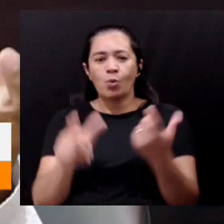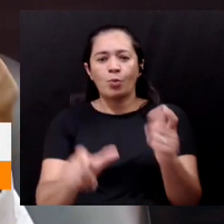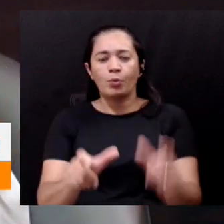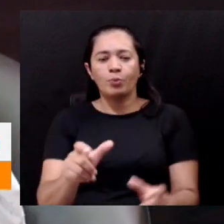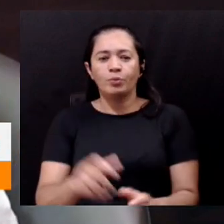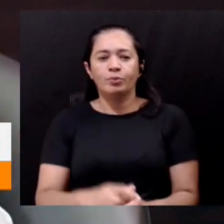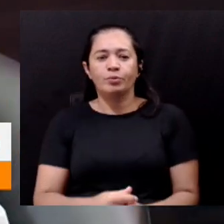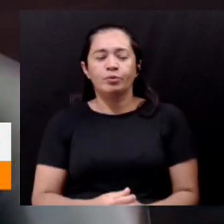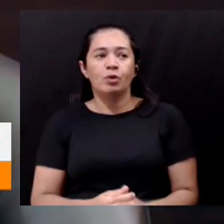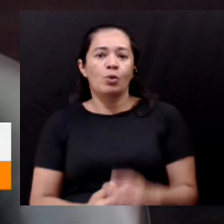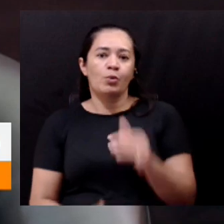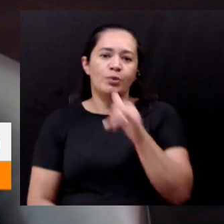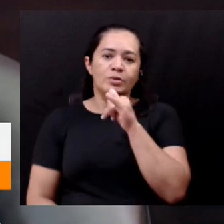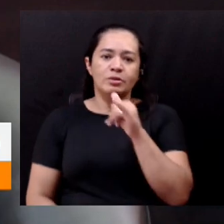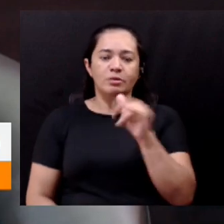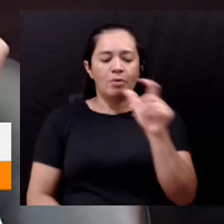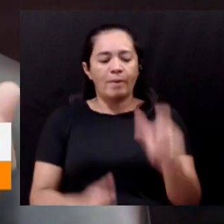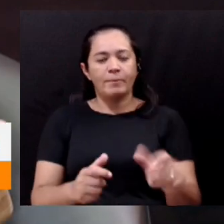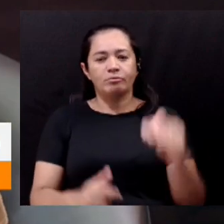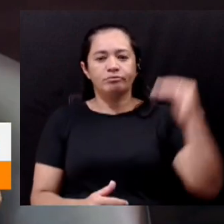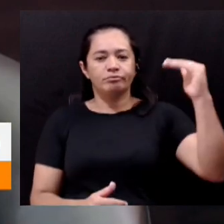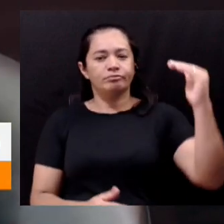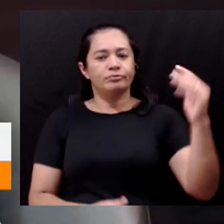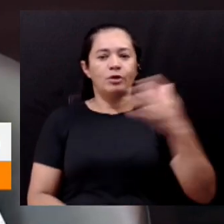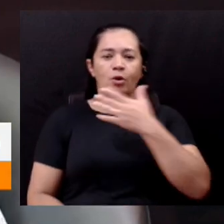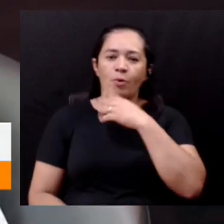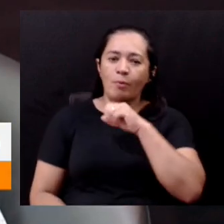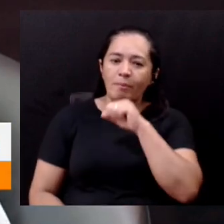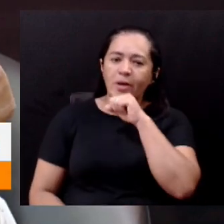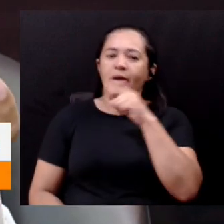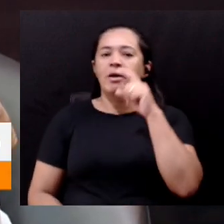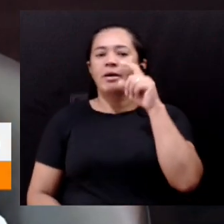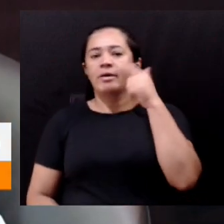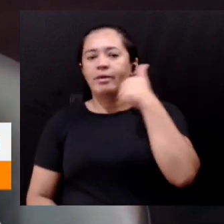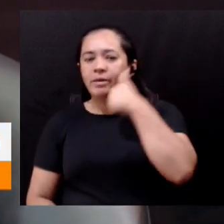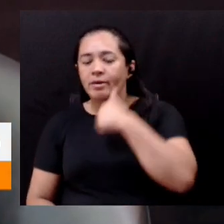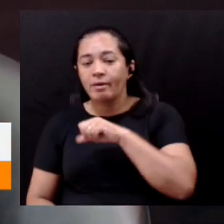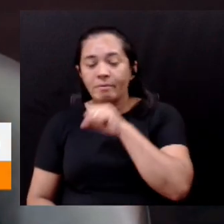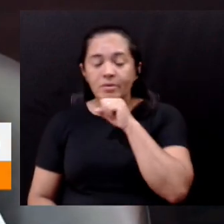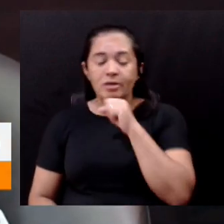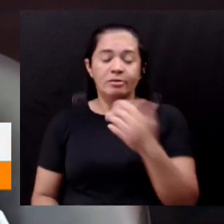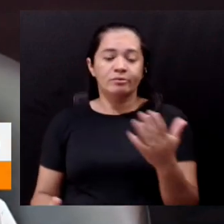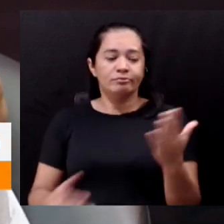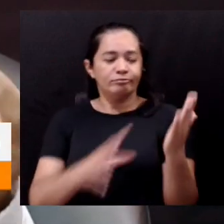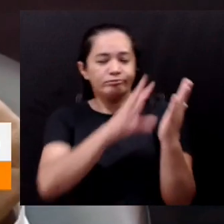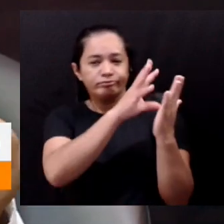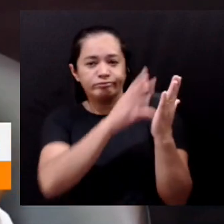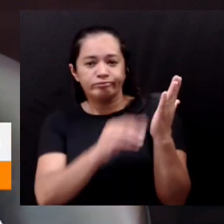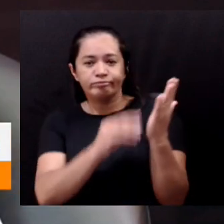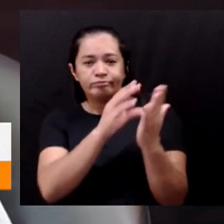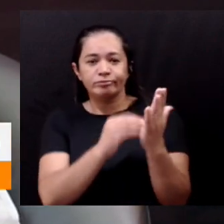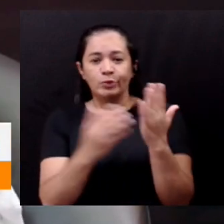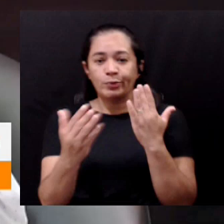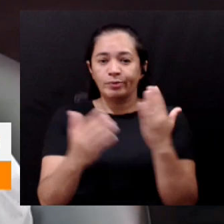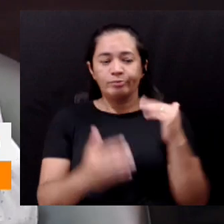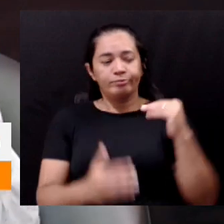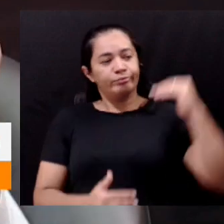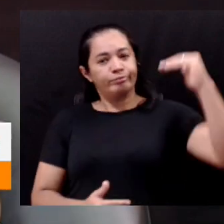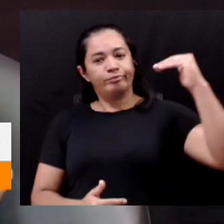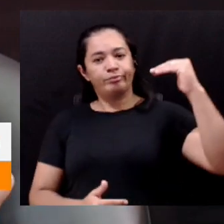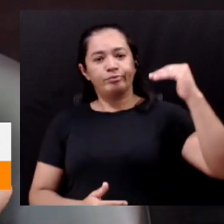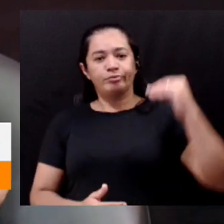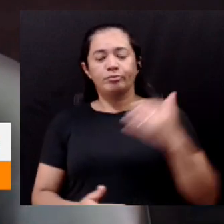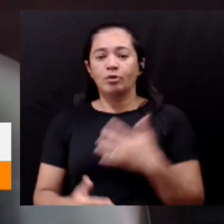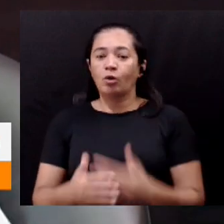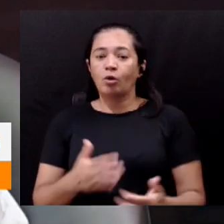ou aquele que faz o papel, né, não necessariamente, o grande outro como pai e mãe seja um homem ou uma mulher, mas aquele que